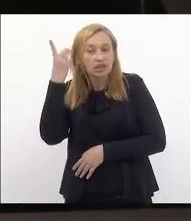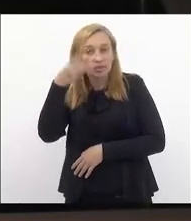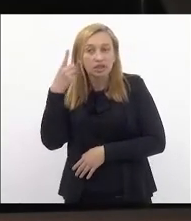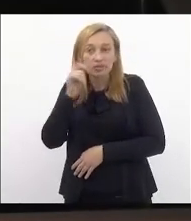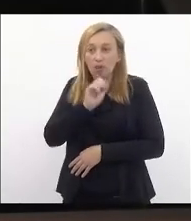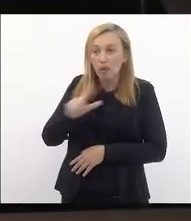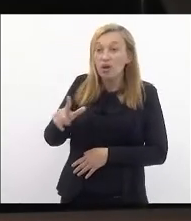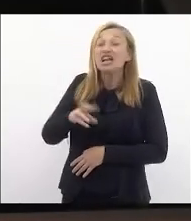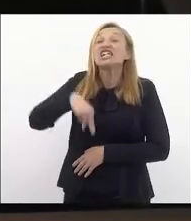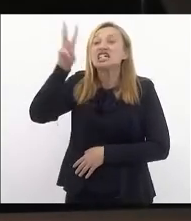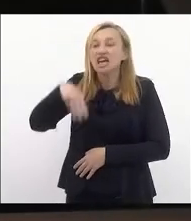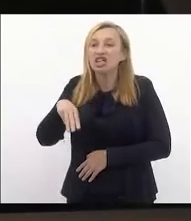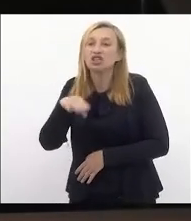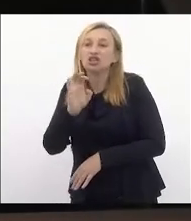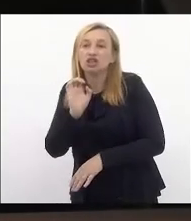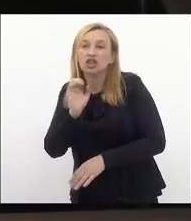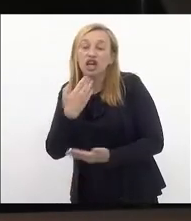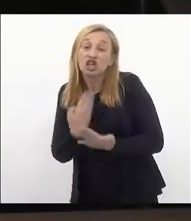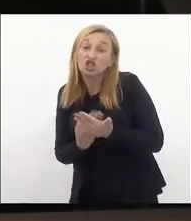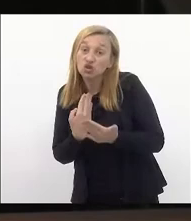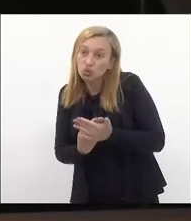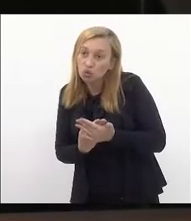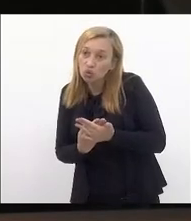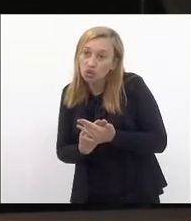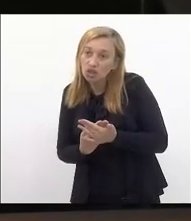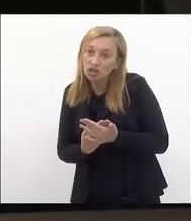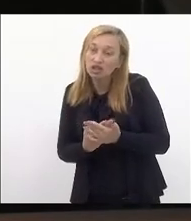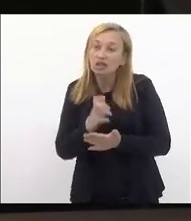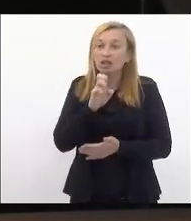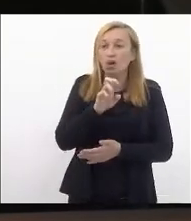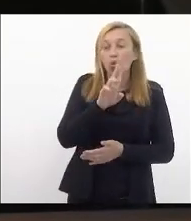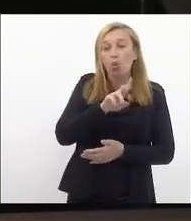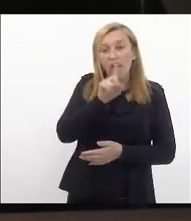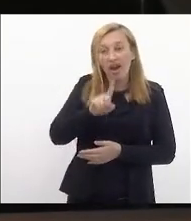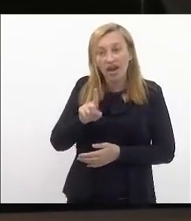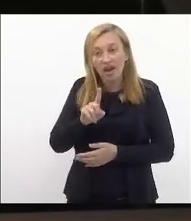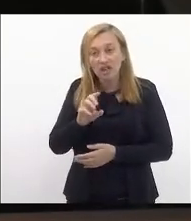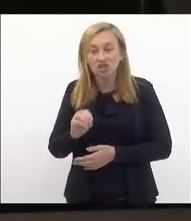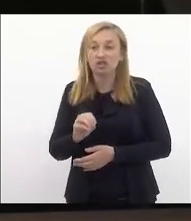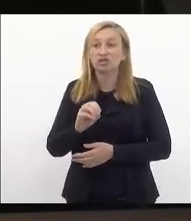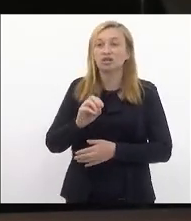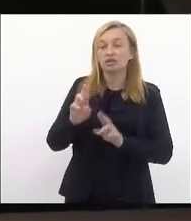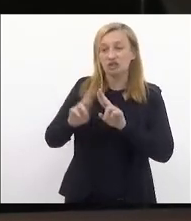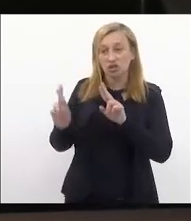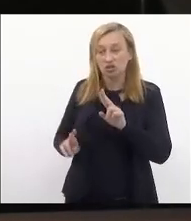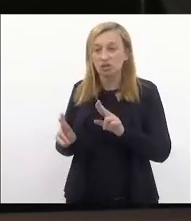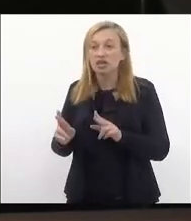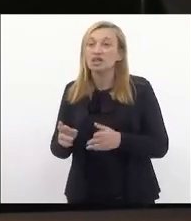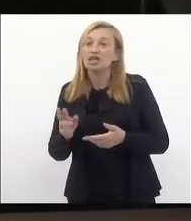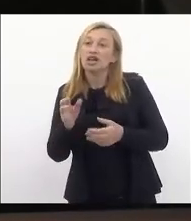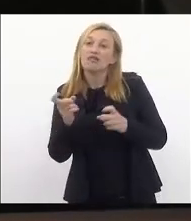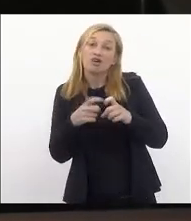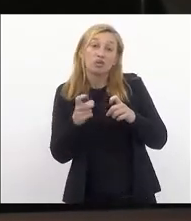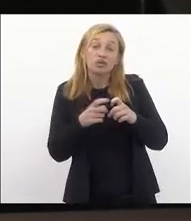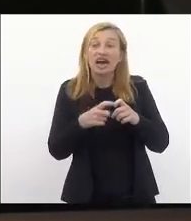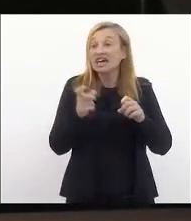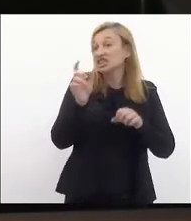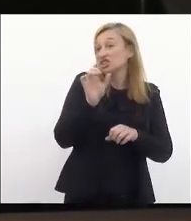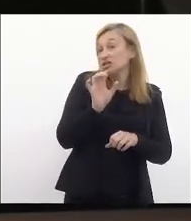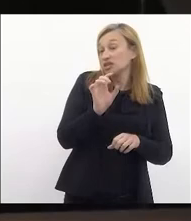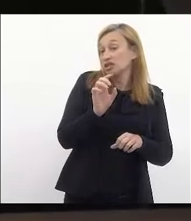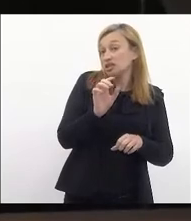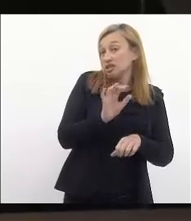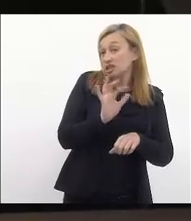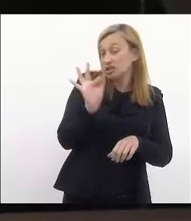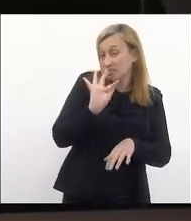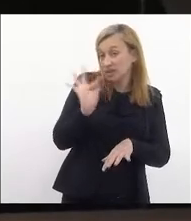estuda deputado Pedro Henrique quem estuda na UERJ ou na FRJ que faz faculdade de medicina engenharia